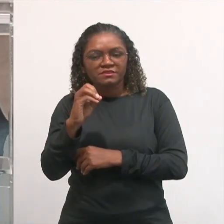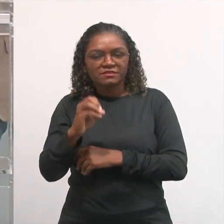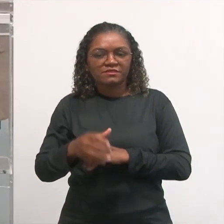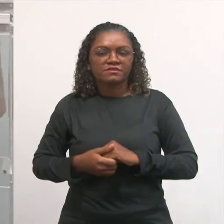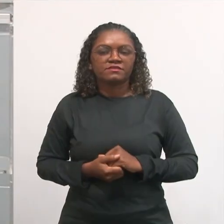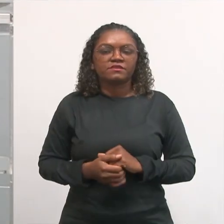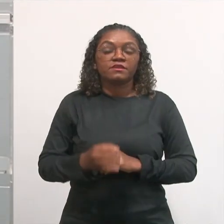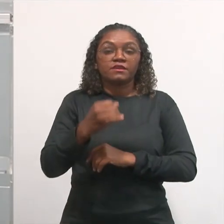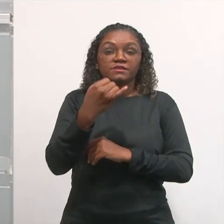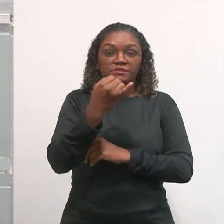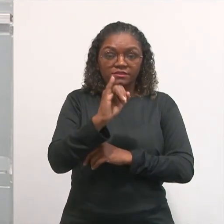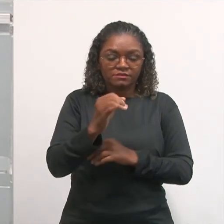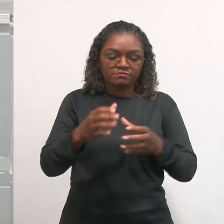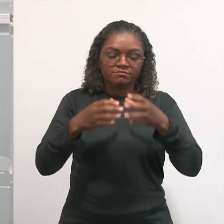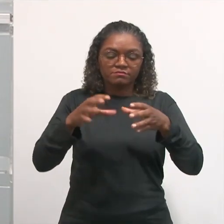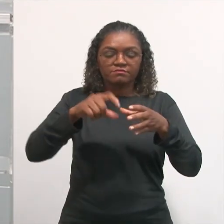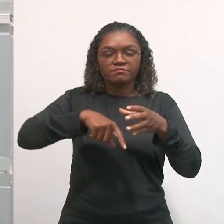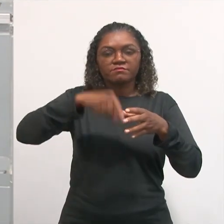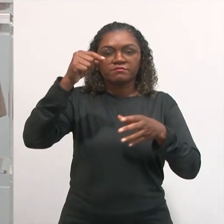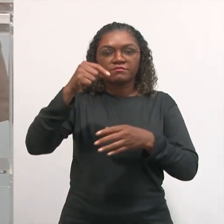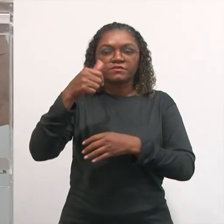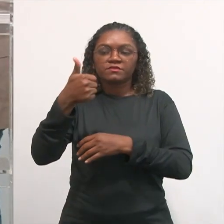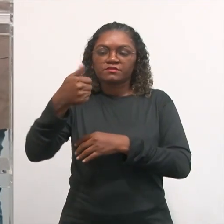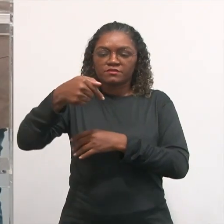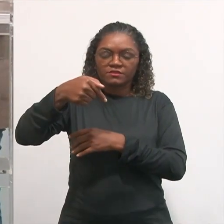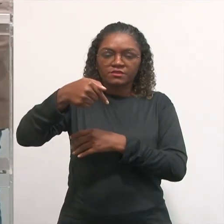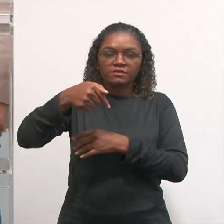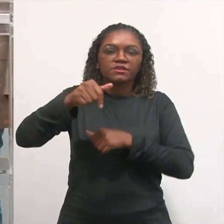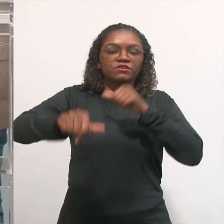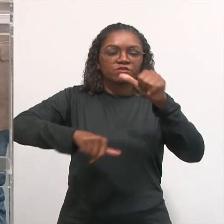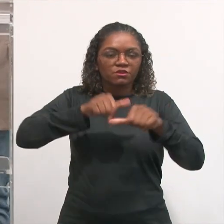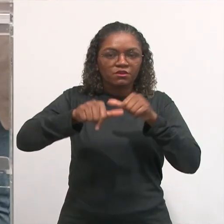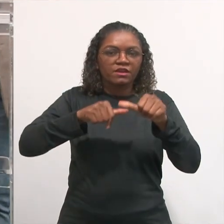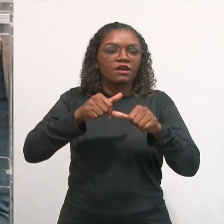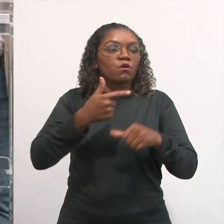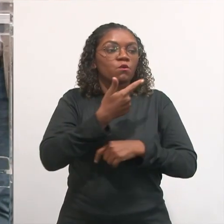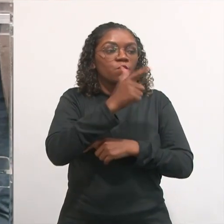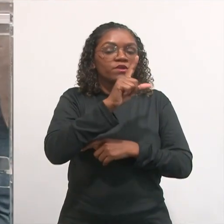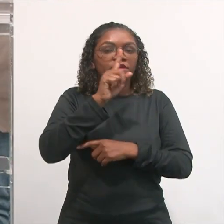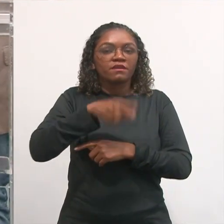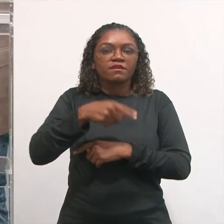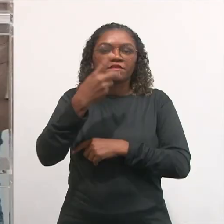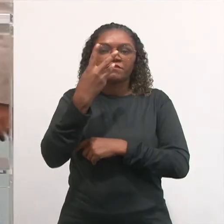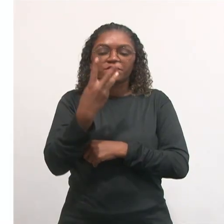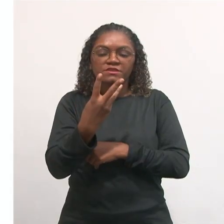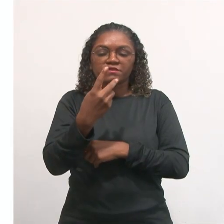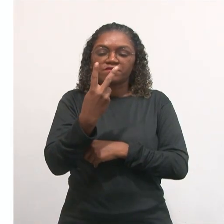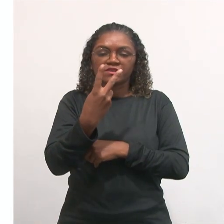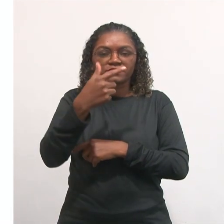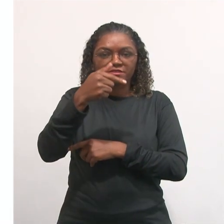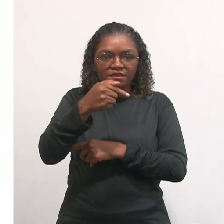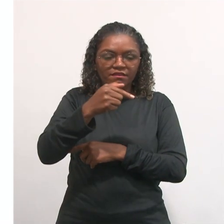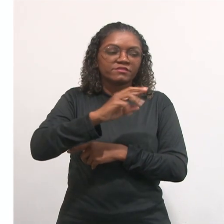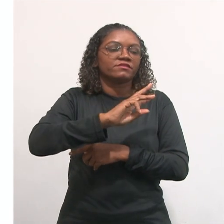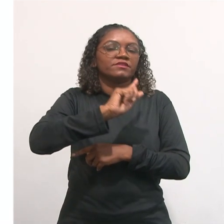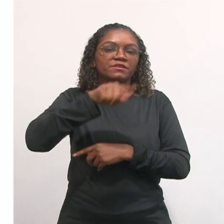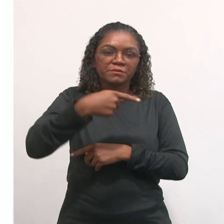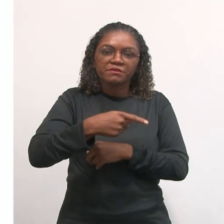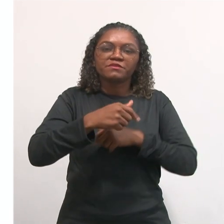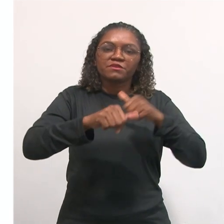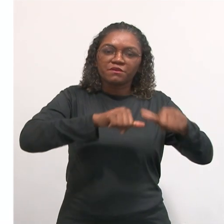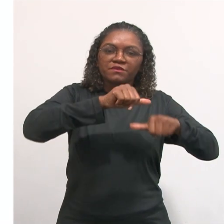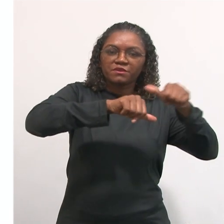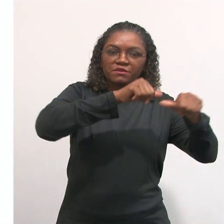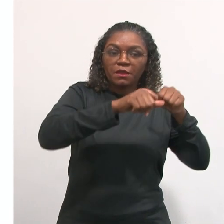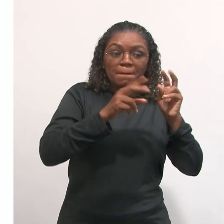vai ser a casa de número 27, a casa de número 37. Então é uma amostra sistemática nesse sentido.